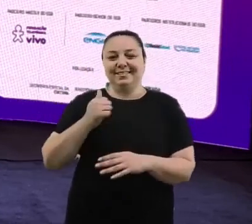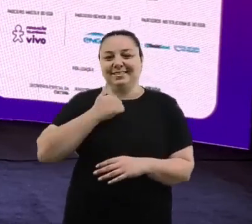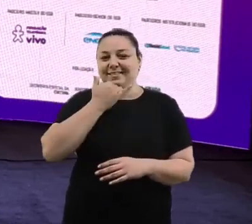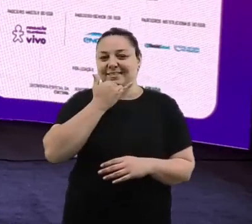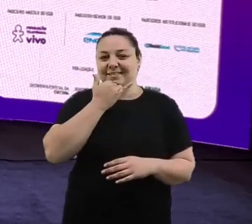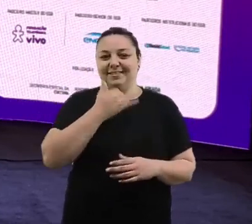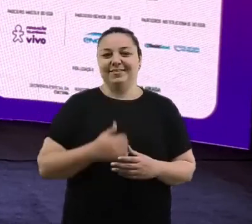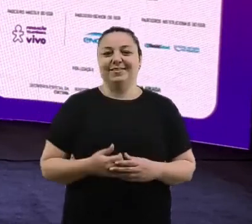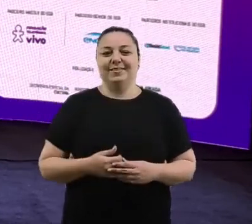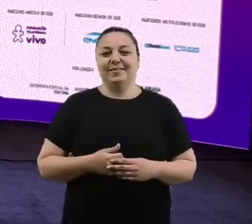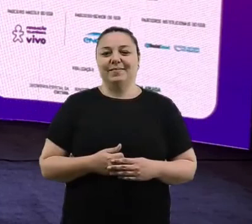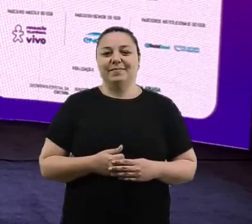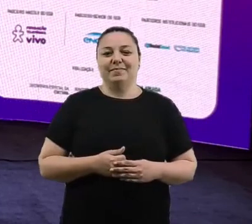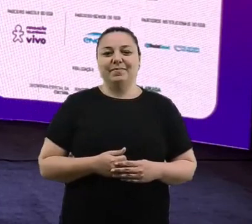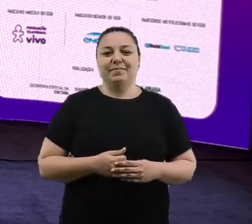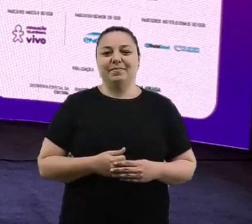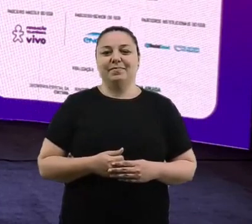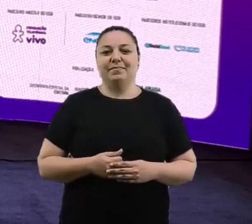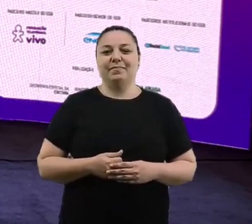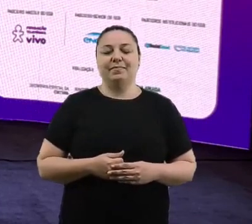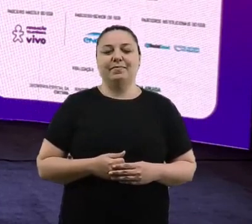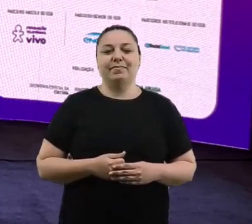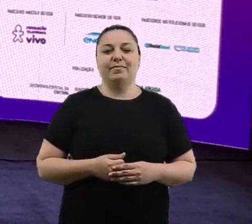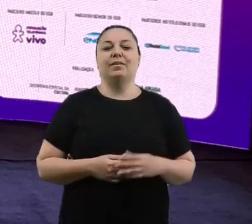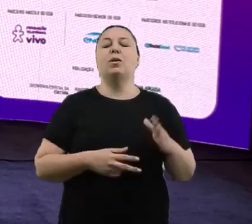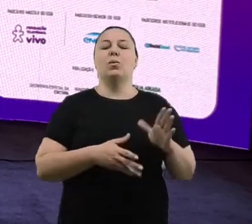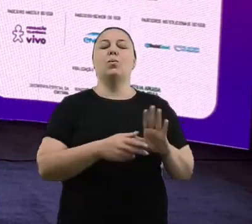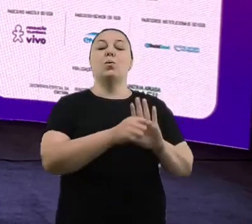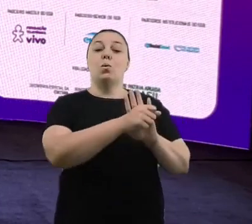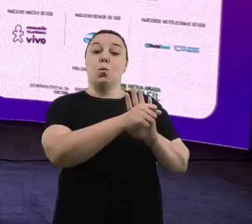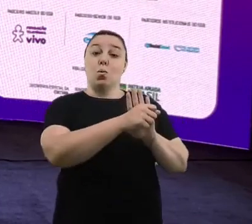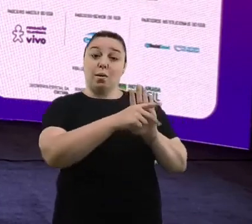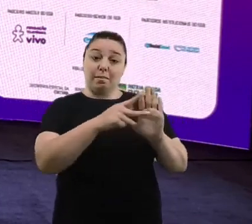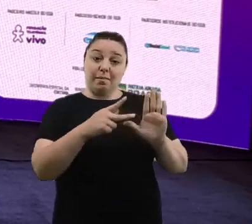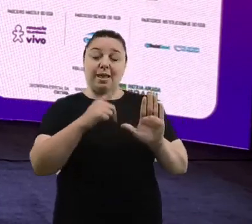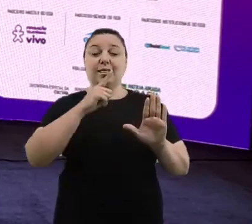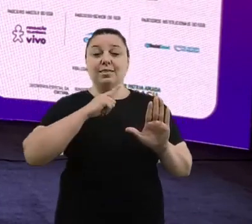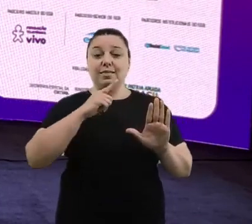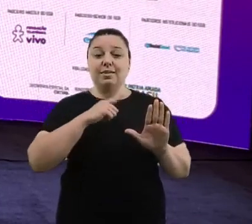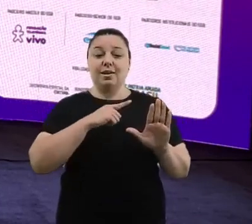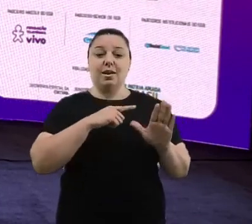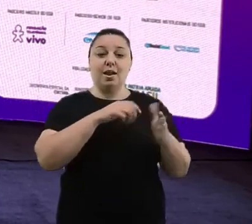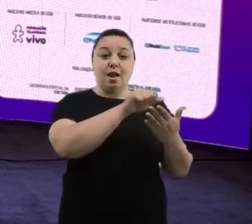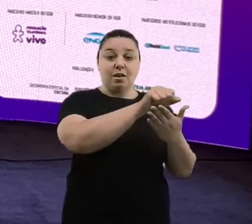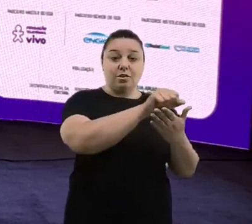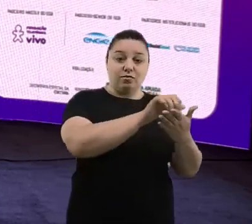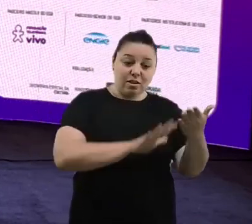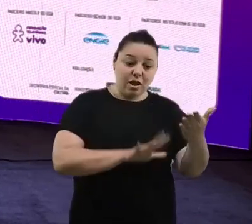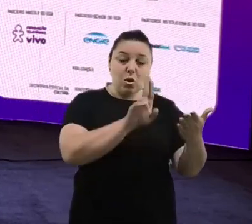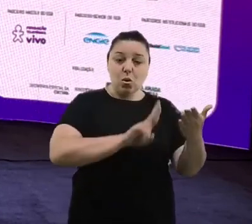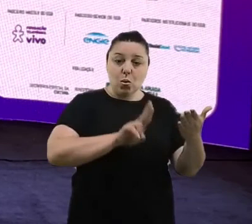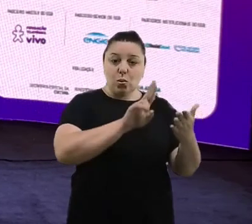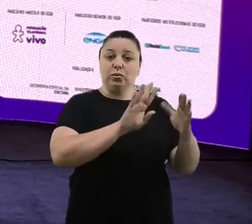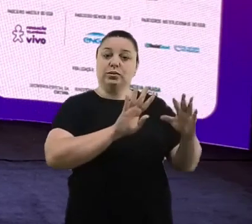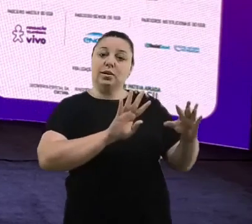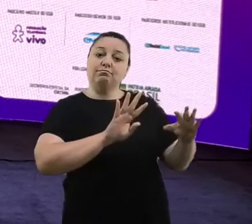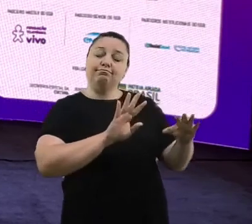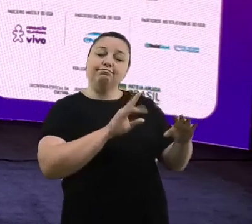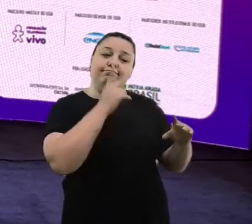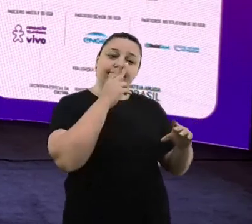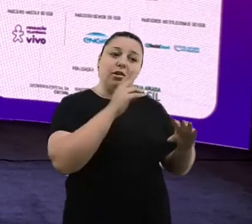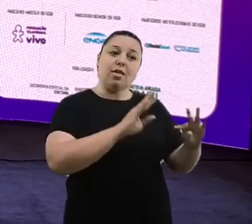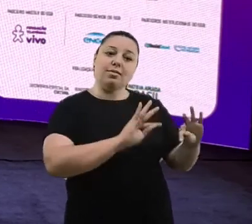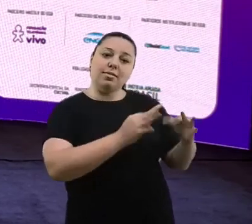Então, o Yooper, ele tem exercícios e utiliza as técnicas tanto para ajudar pessoas